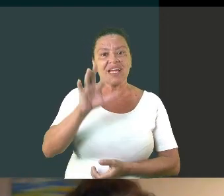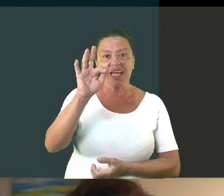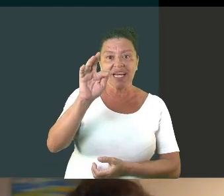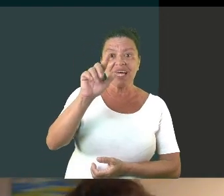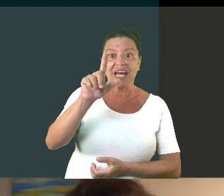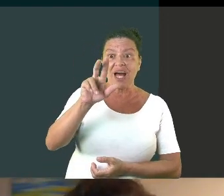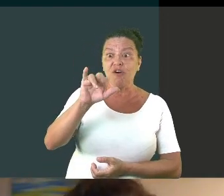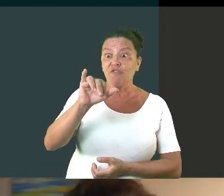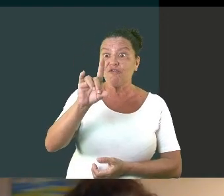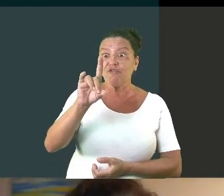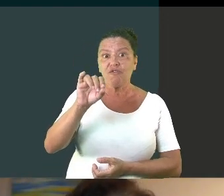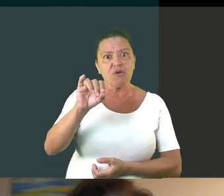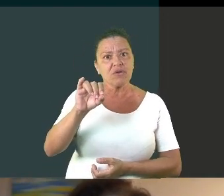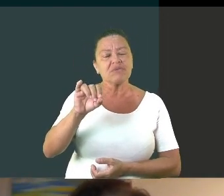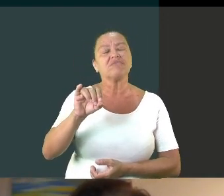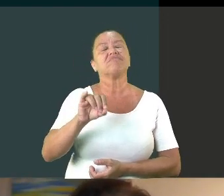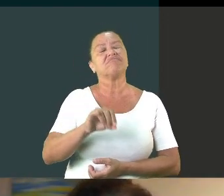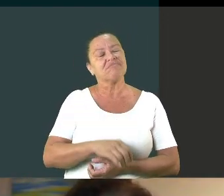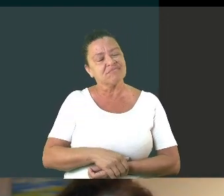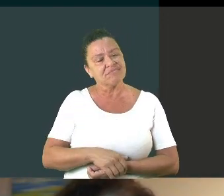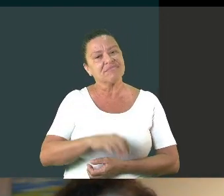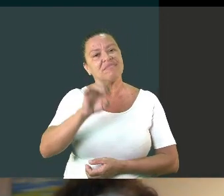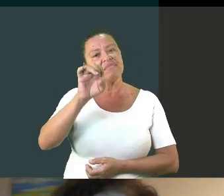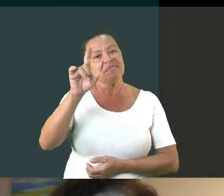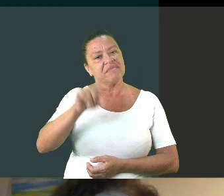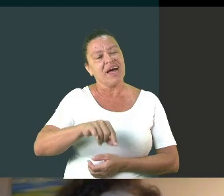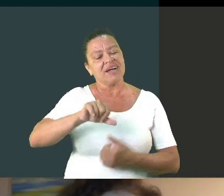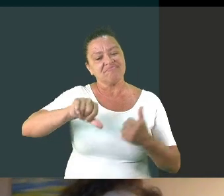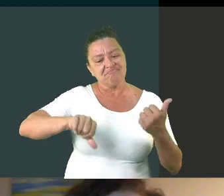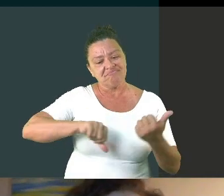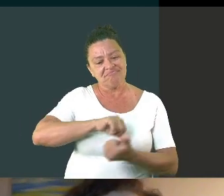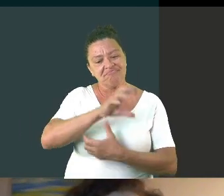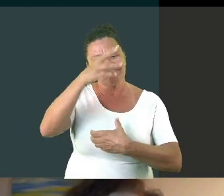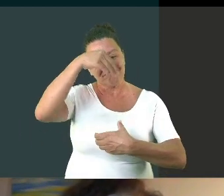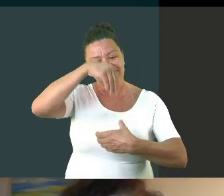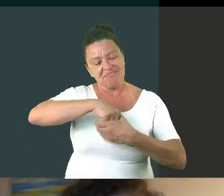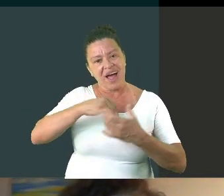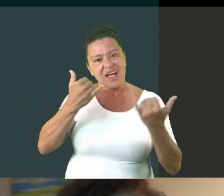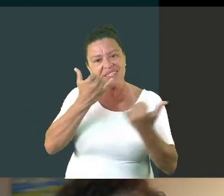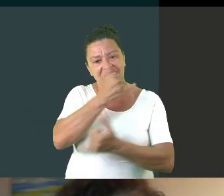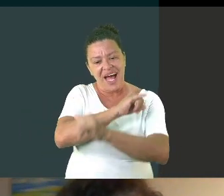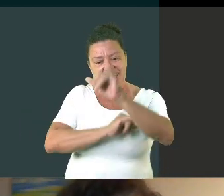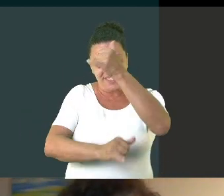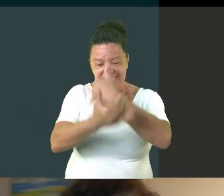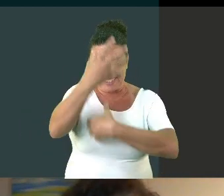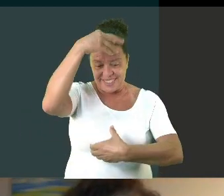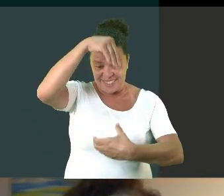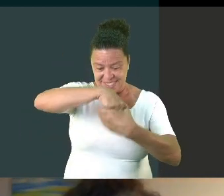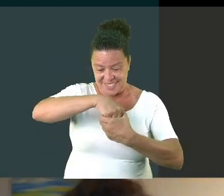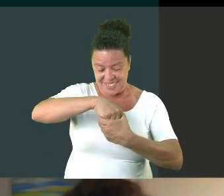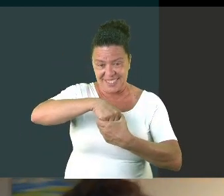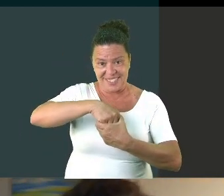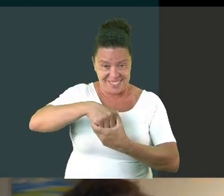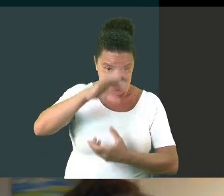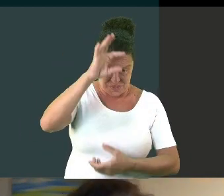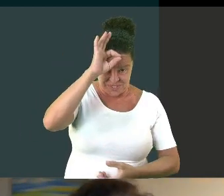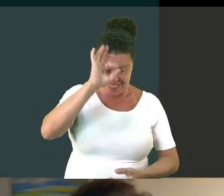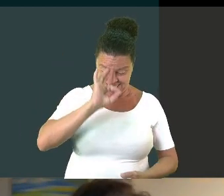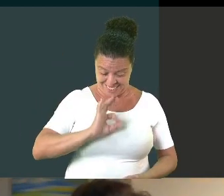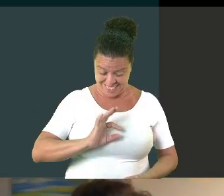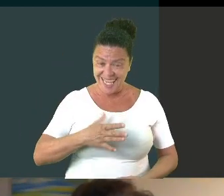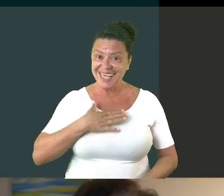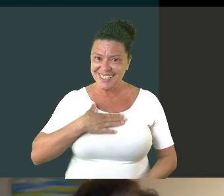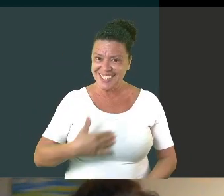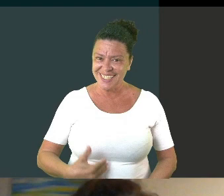cósmico universal, ele é transformado nos laboratórios dos chakras